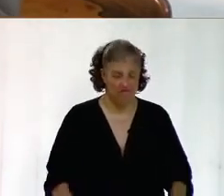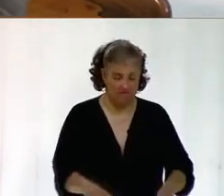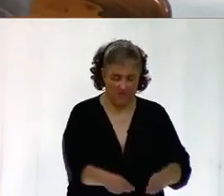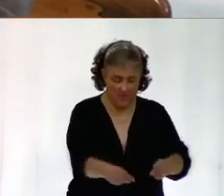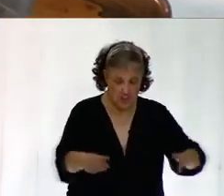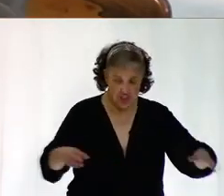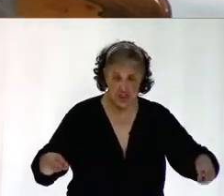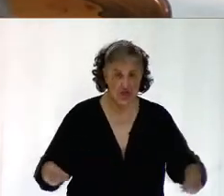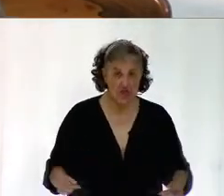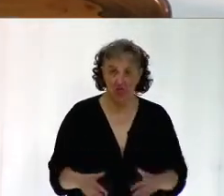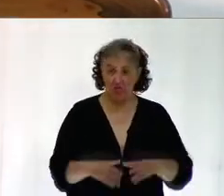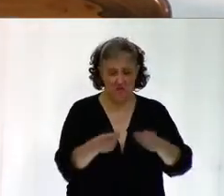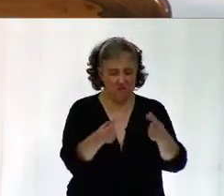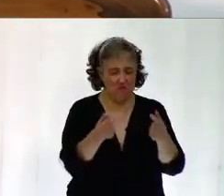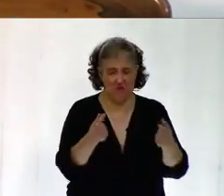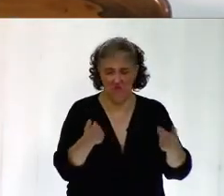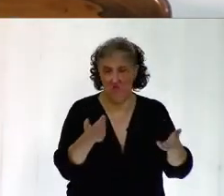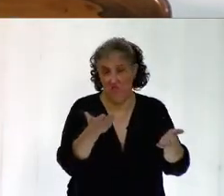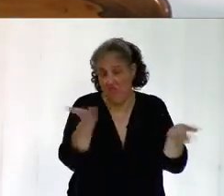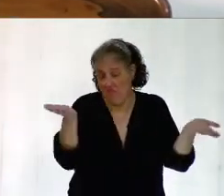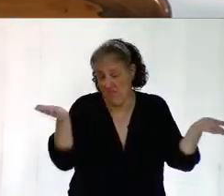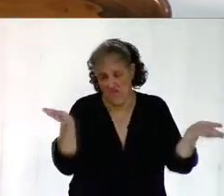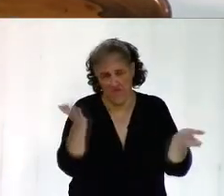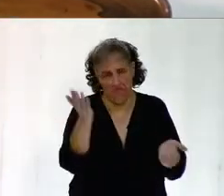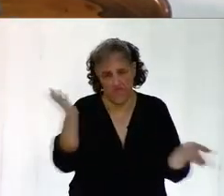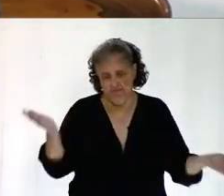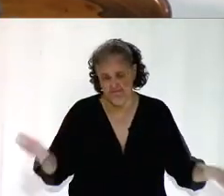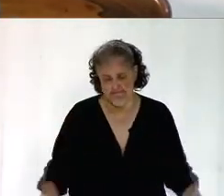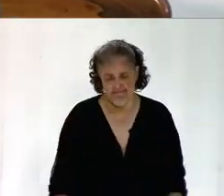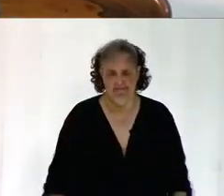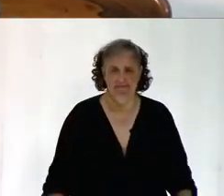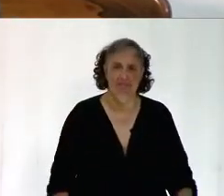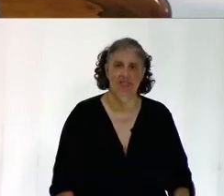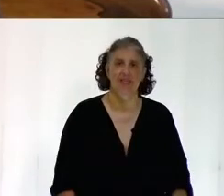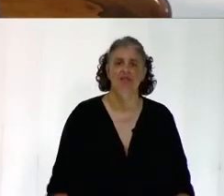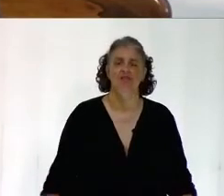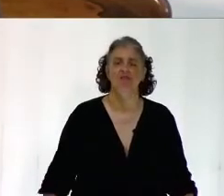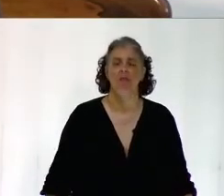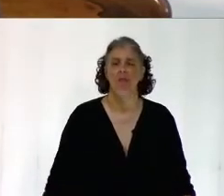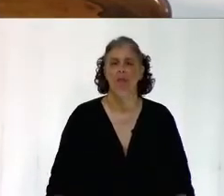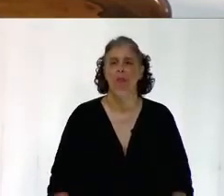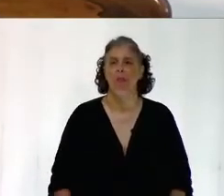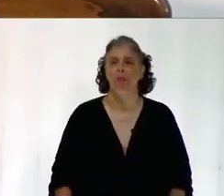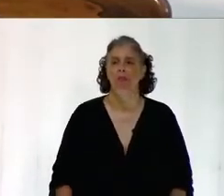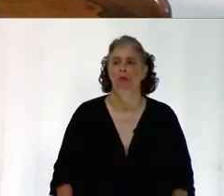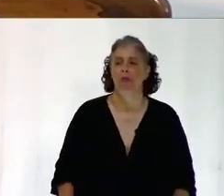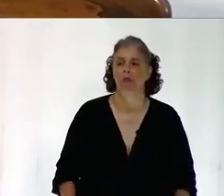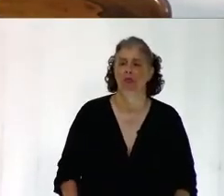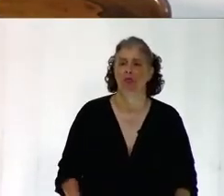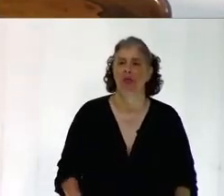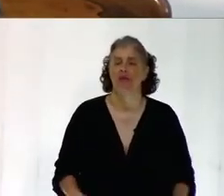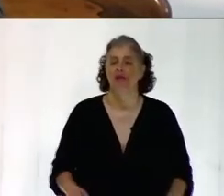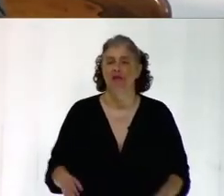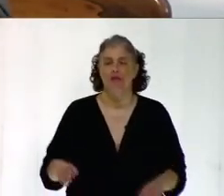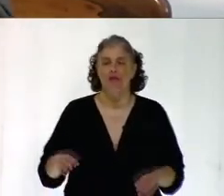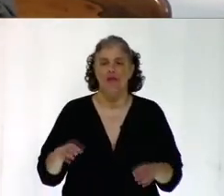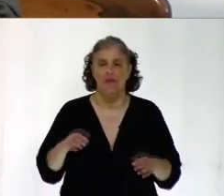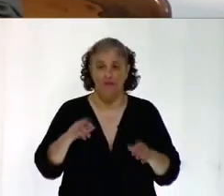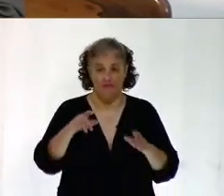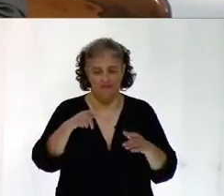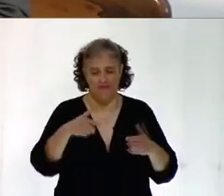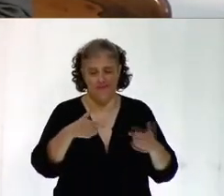eu vou repetir negar a tentação de tentador é uma falsa impressão de